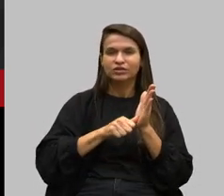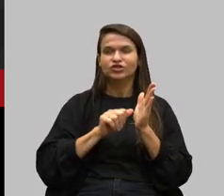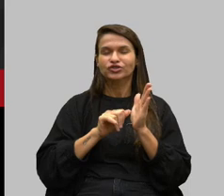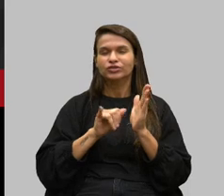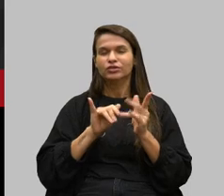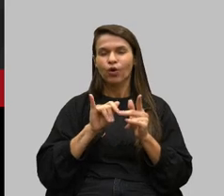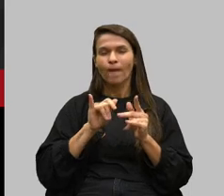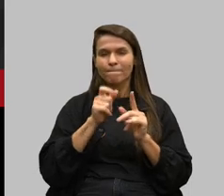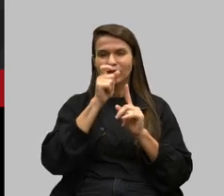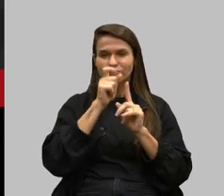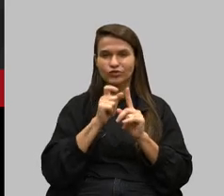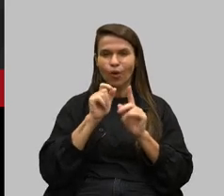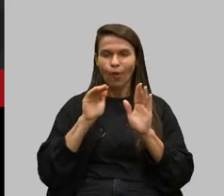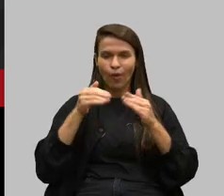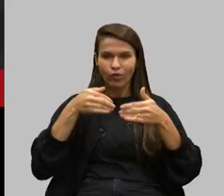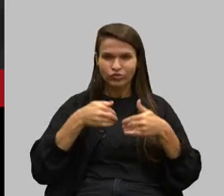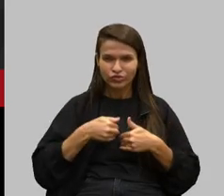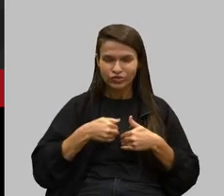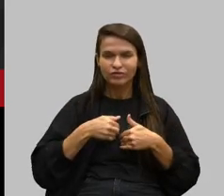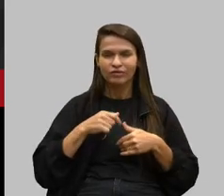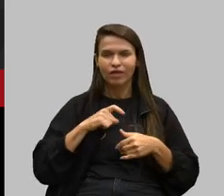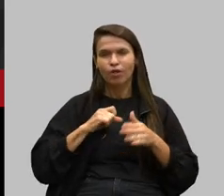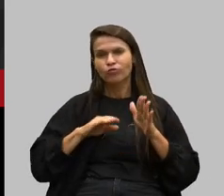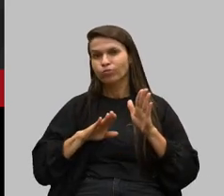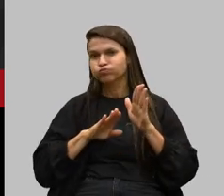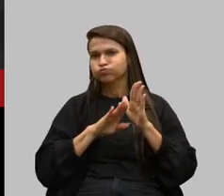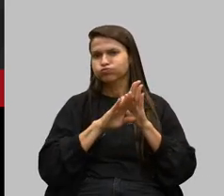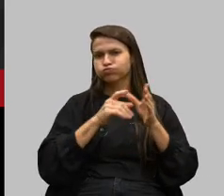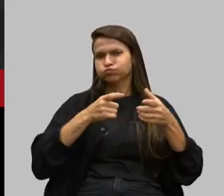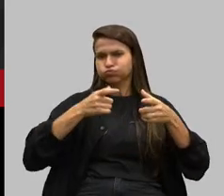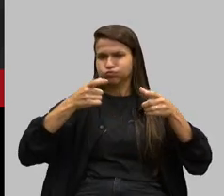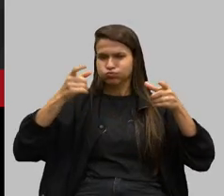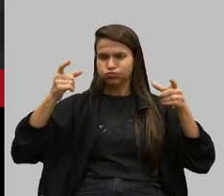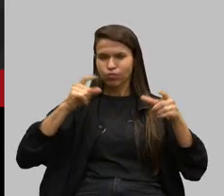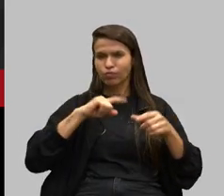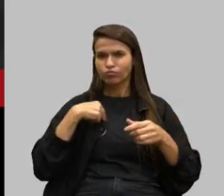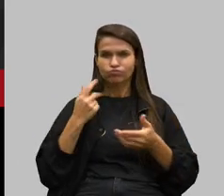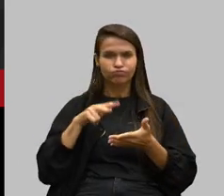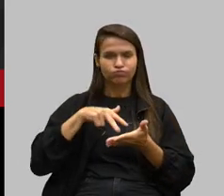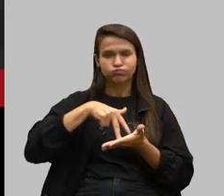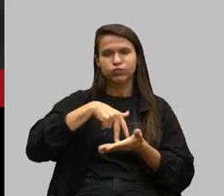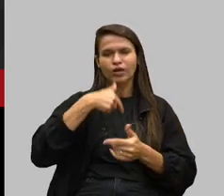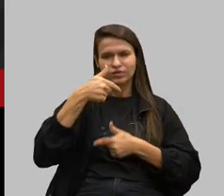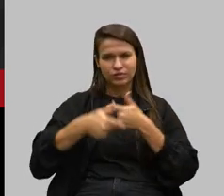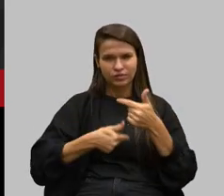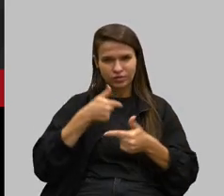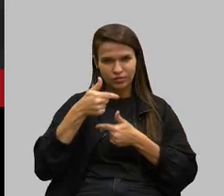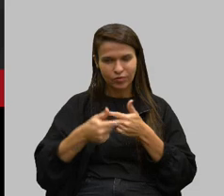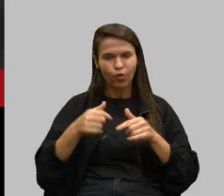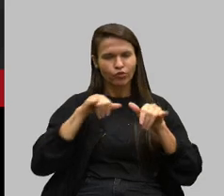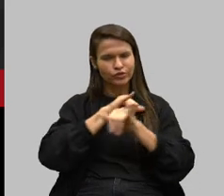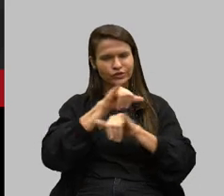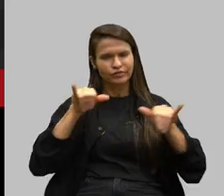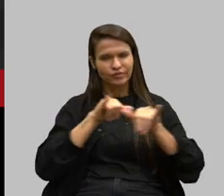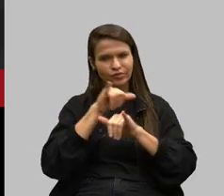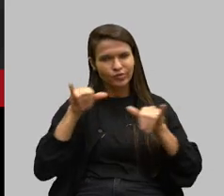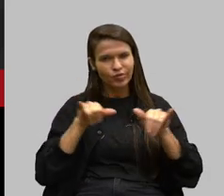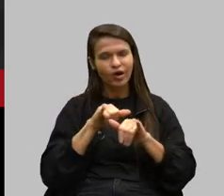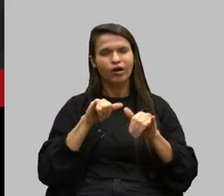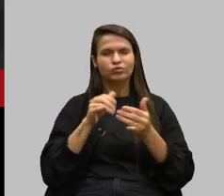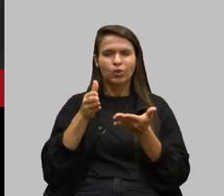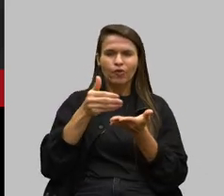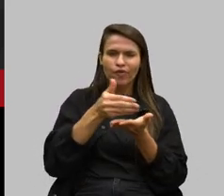crescimento eh gigantesco Desde quando a gente assumiu esse trabalho com divulgação com banco de